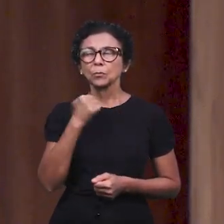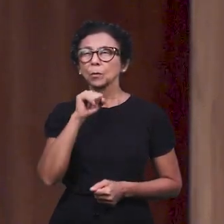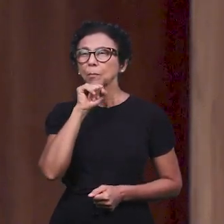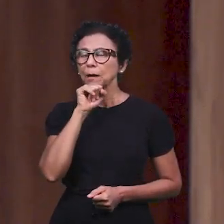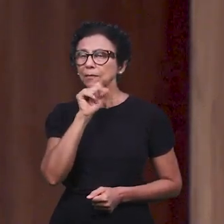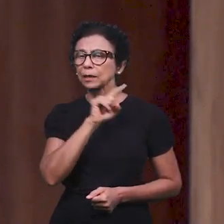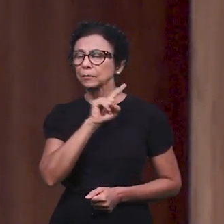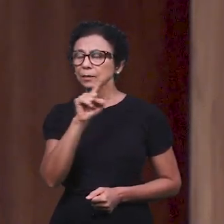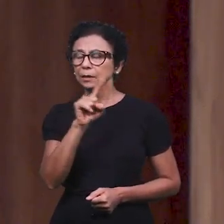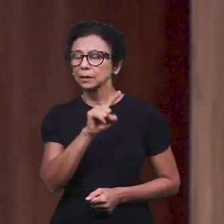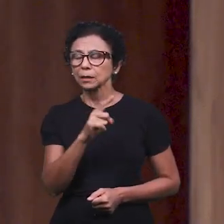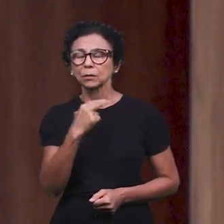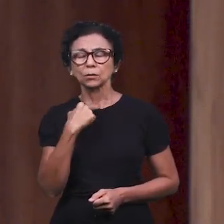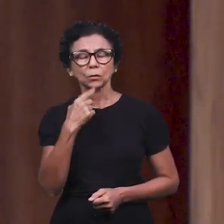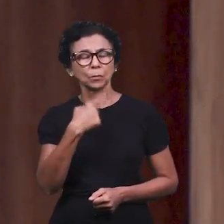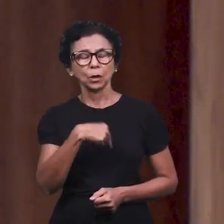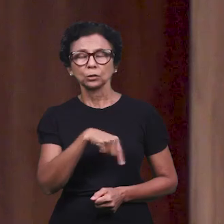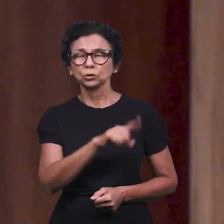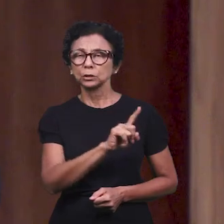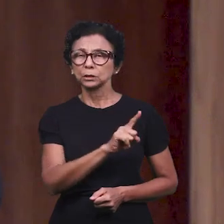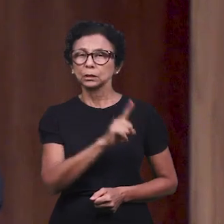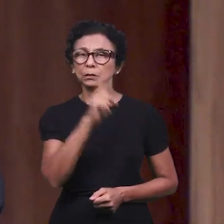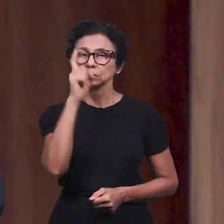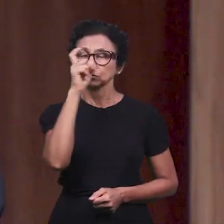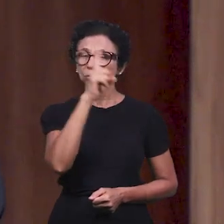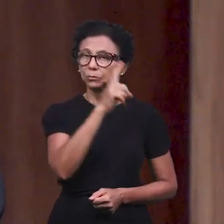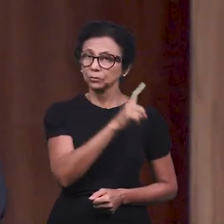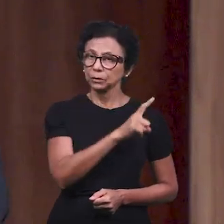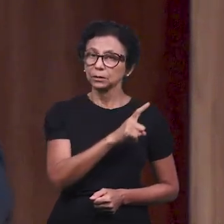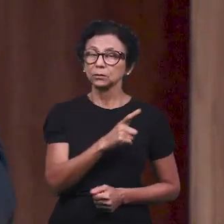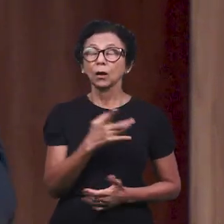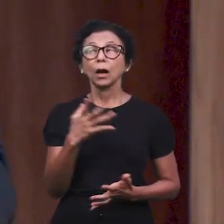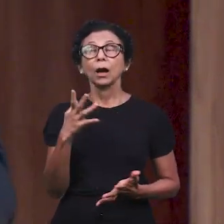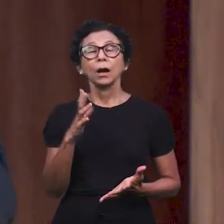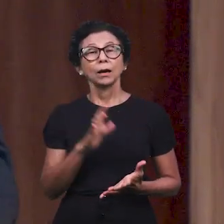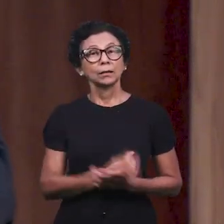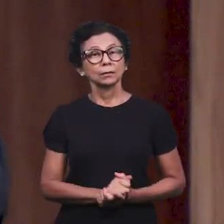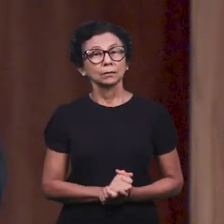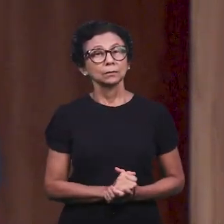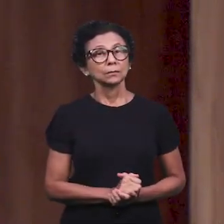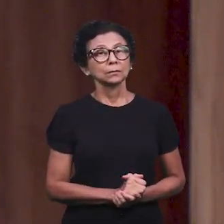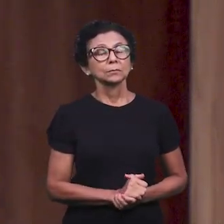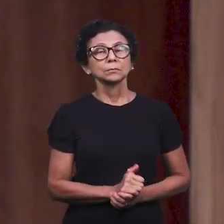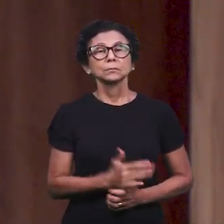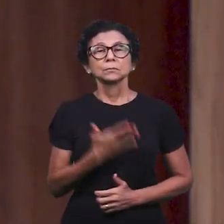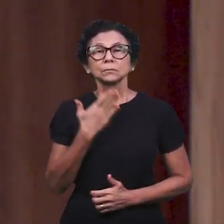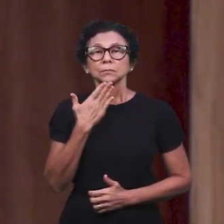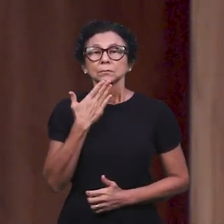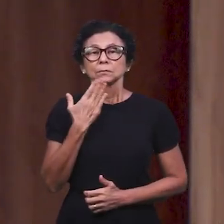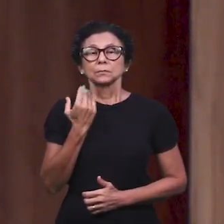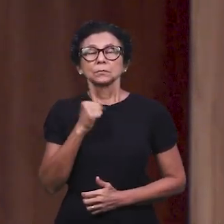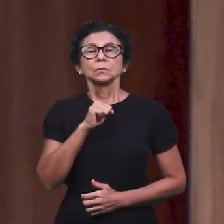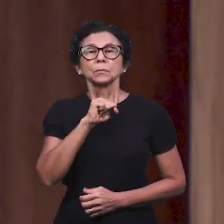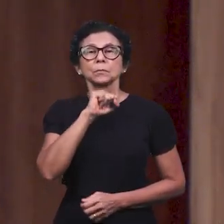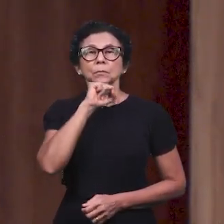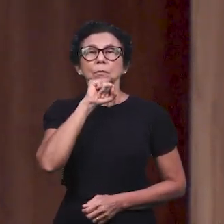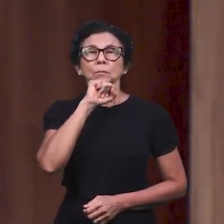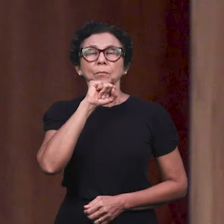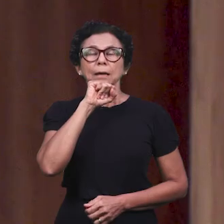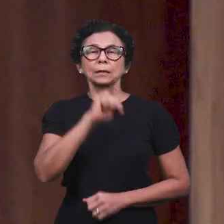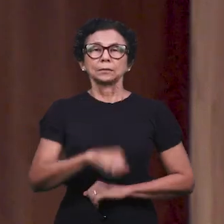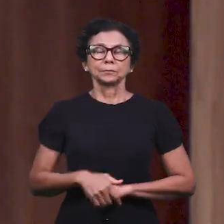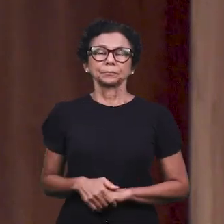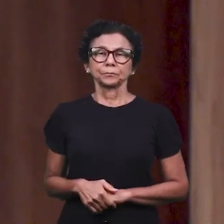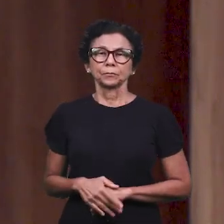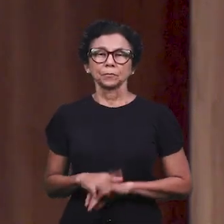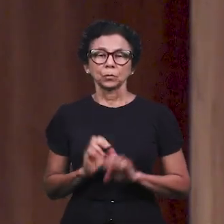entender. É essa compreensão que a gente tem que buscar, e não a da agora. O pai que está buscando a aprovação, eu digo na parte da